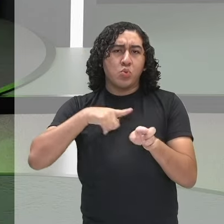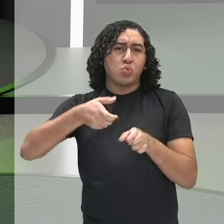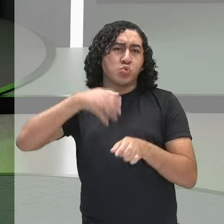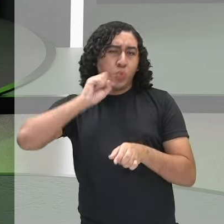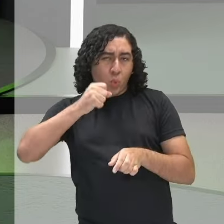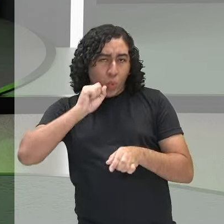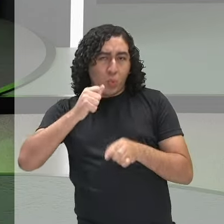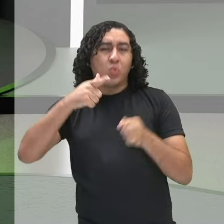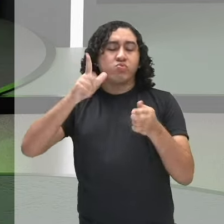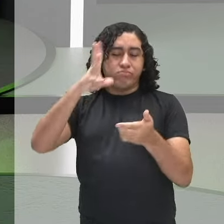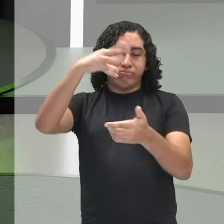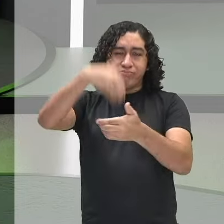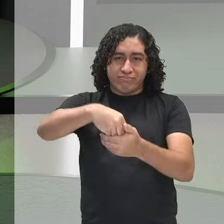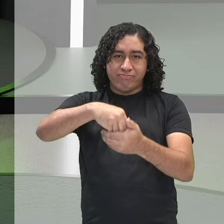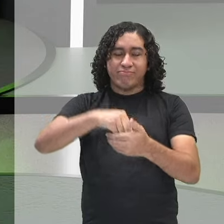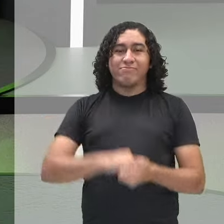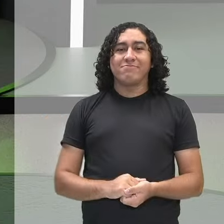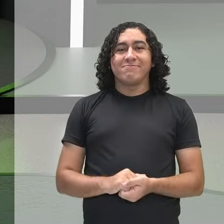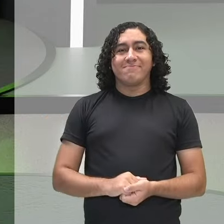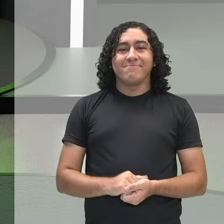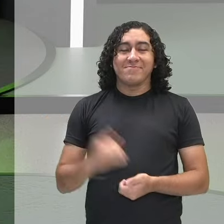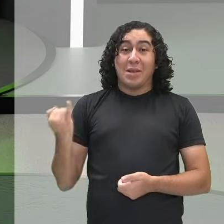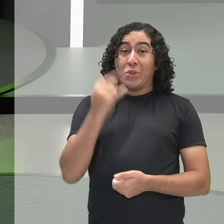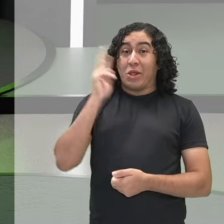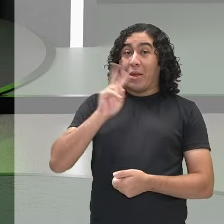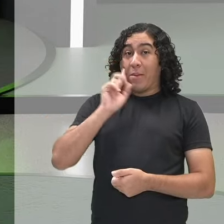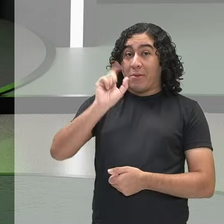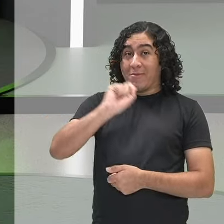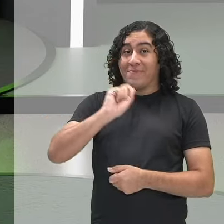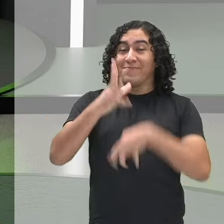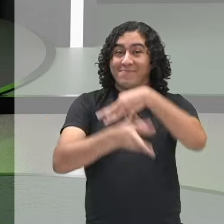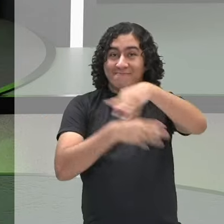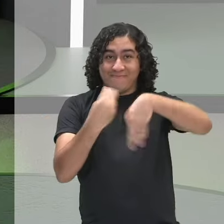cima. Importante dizer que a solubilidade ela